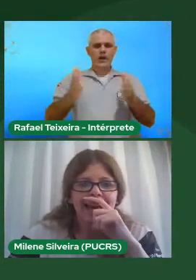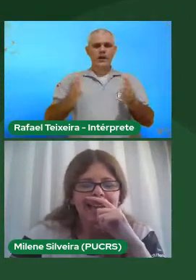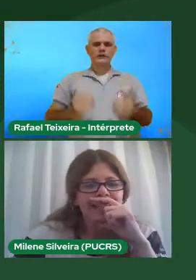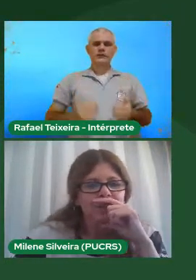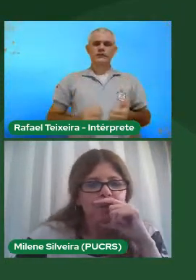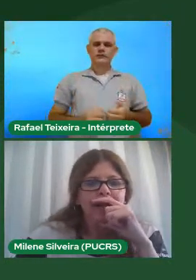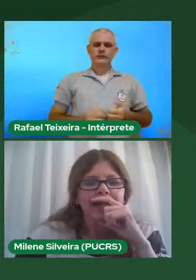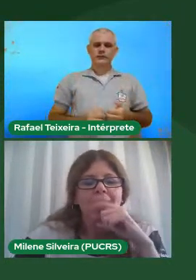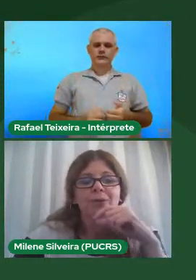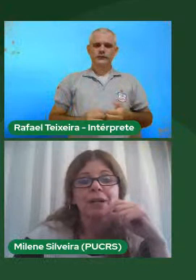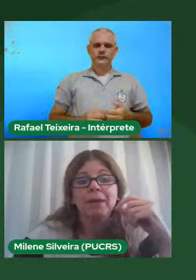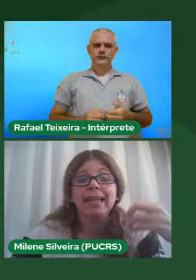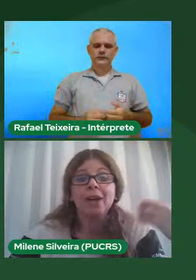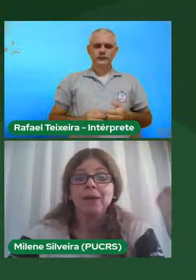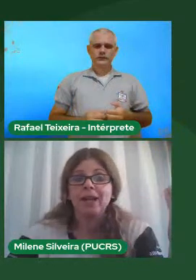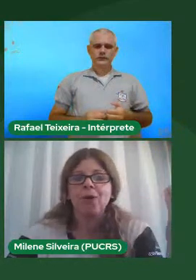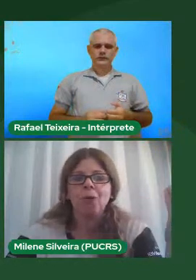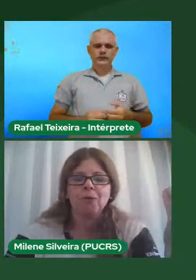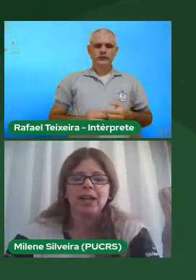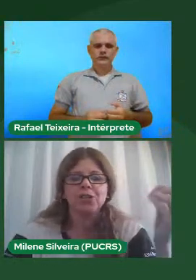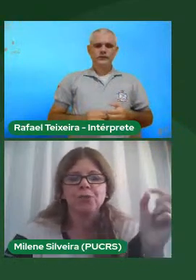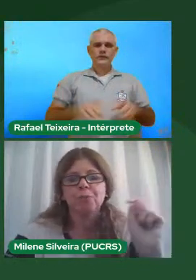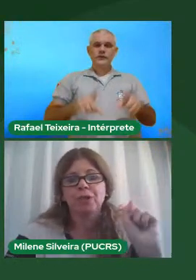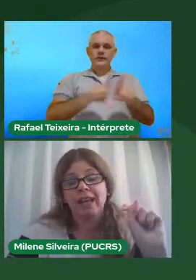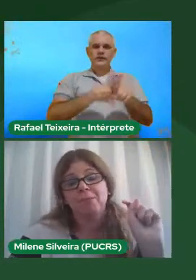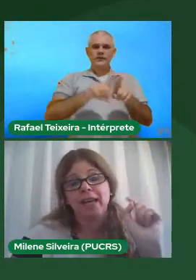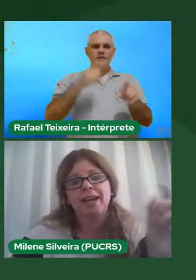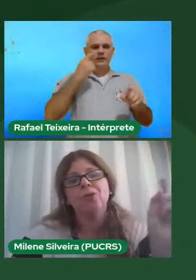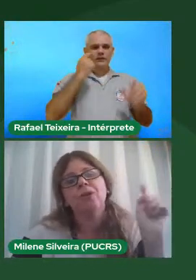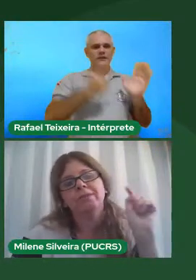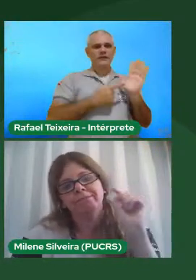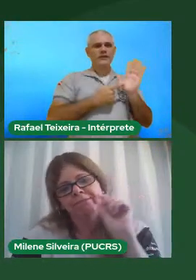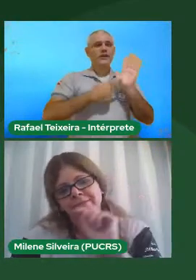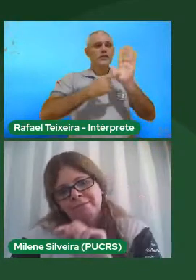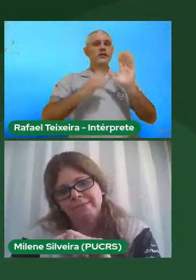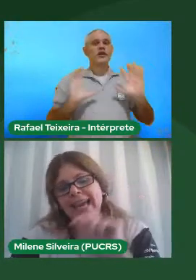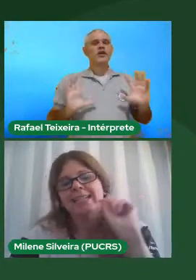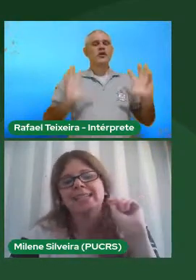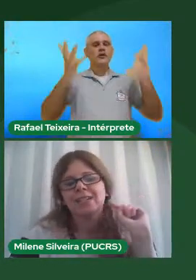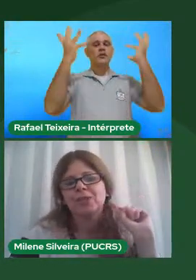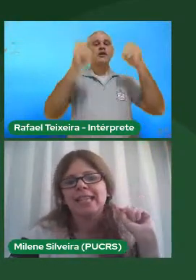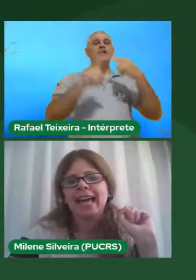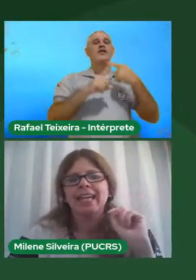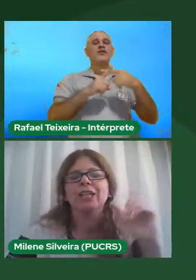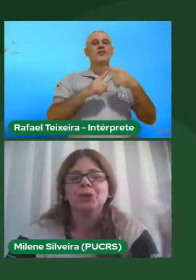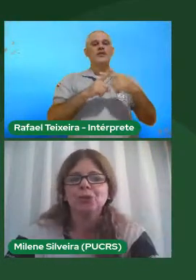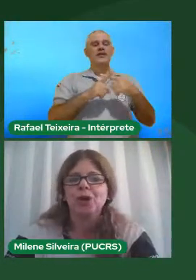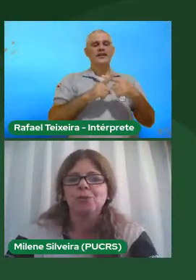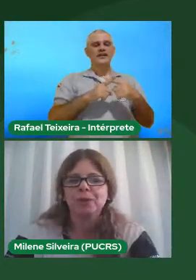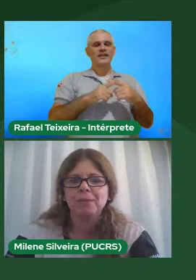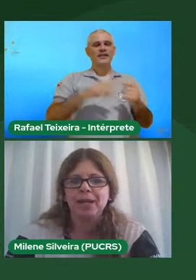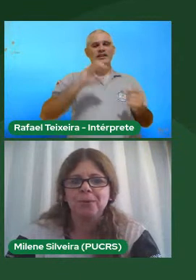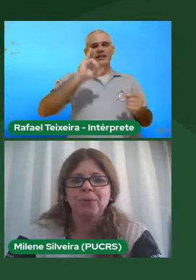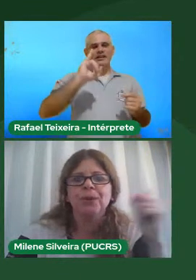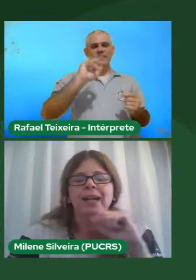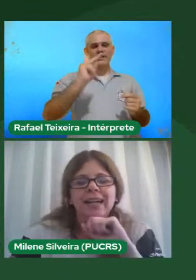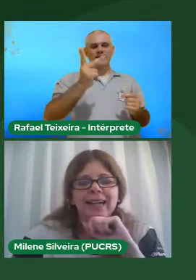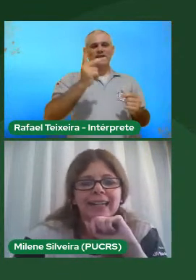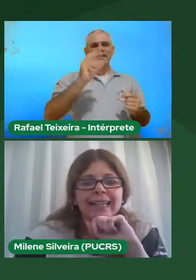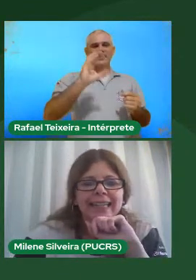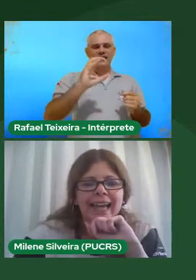E ali o painel também, que era um painel comemorativo, por quê? Porque era o 10 anos, né, do nosso